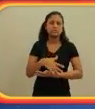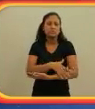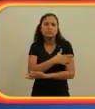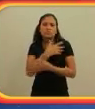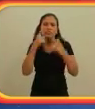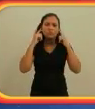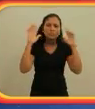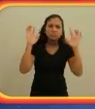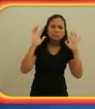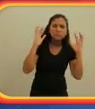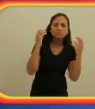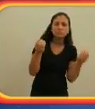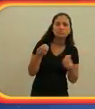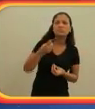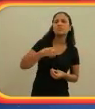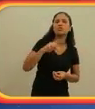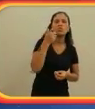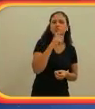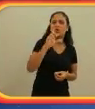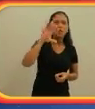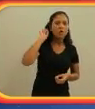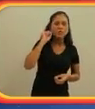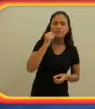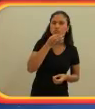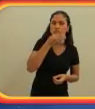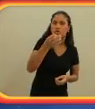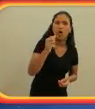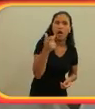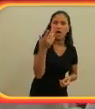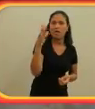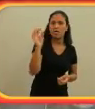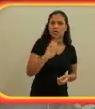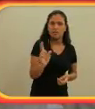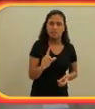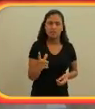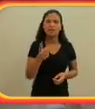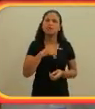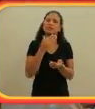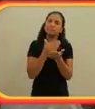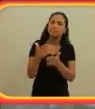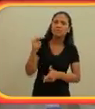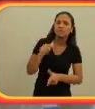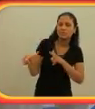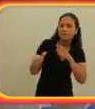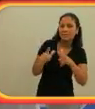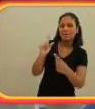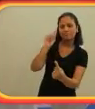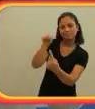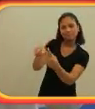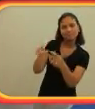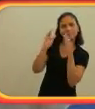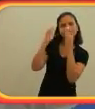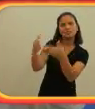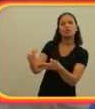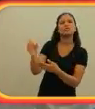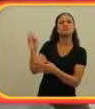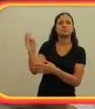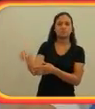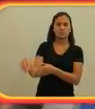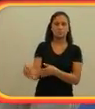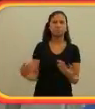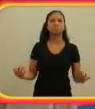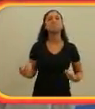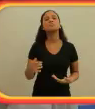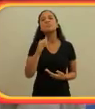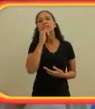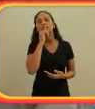crianças que têm dificuldades, por exemplo, também dificuldades sensoriais auditivas, que não conseguem ouvir sons muito